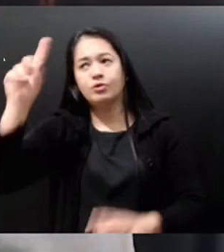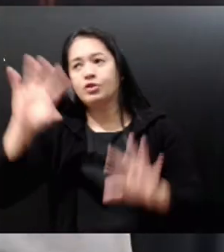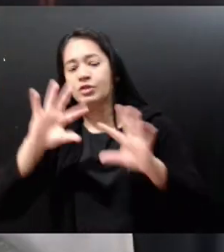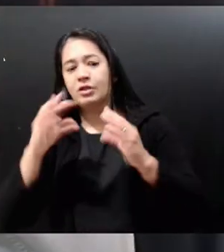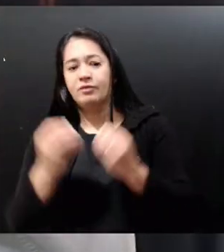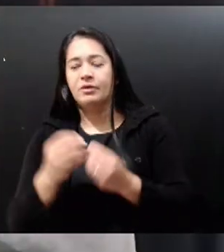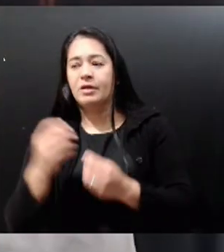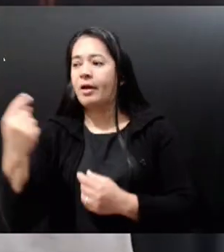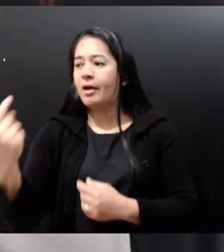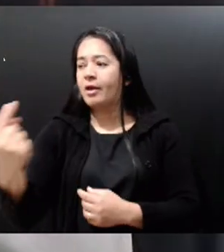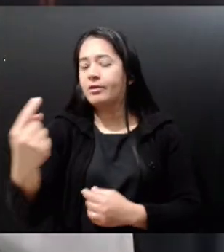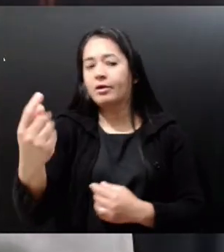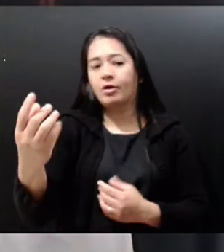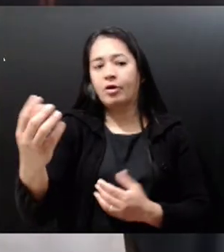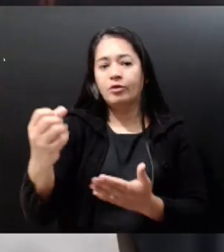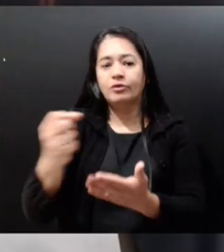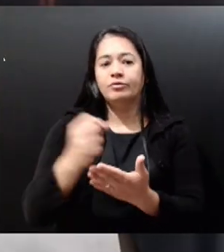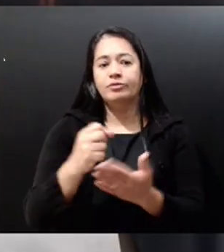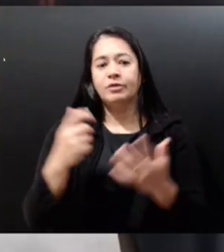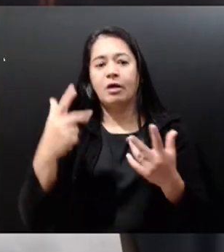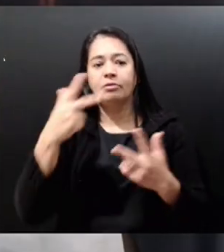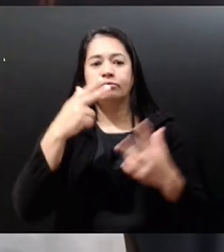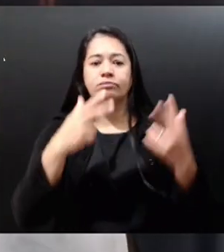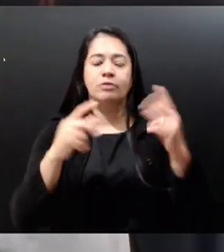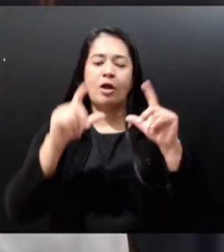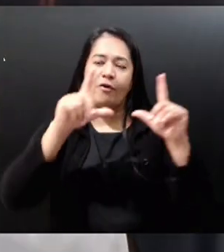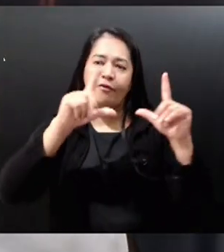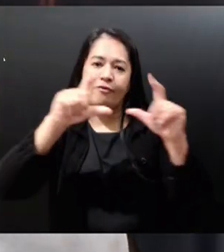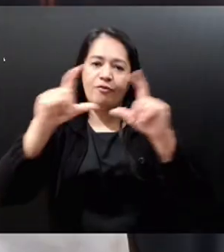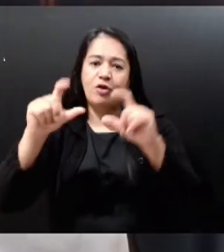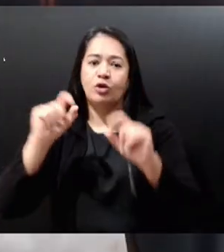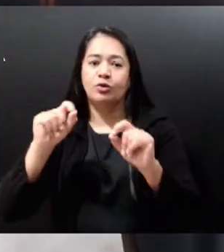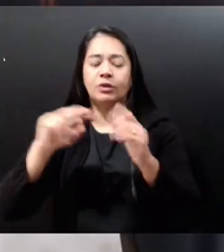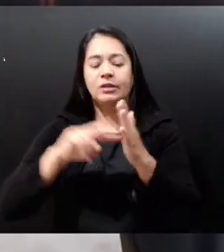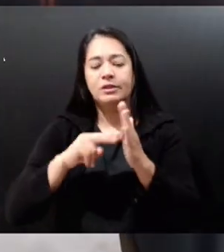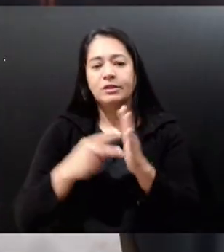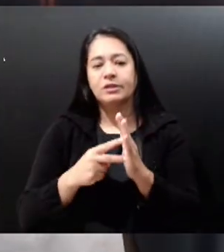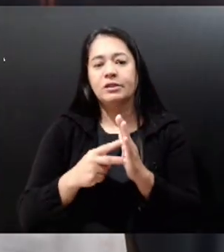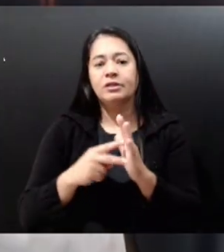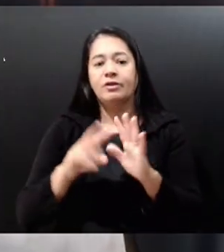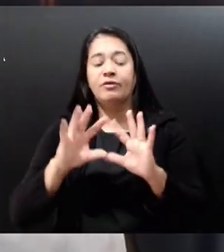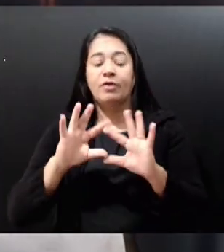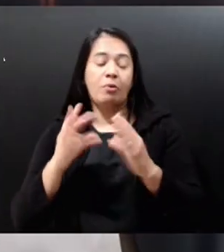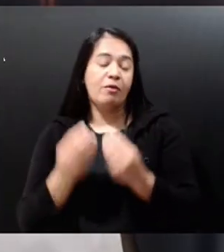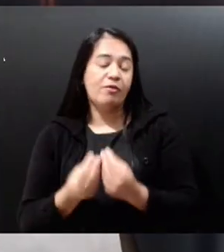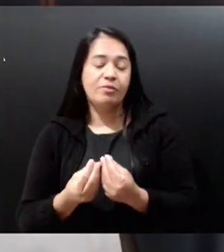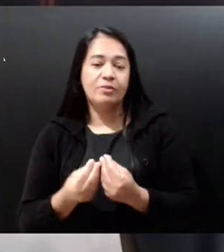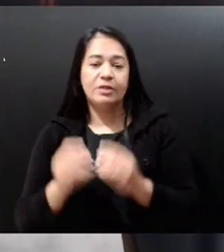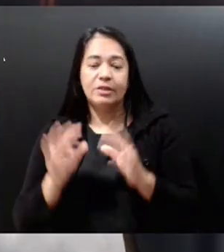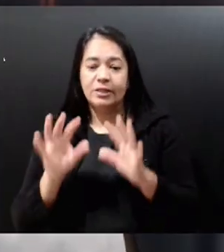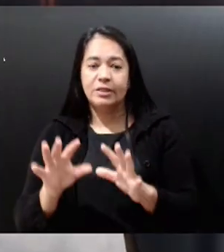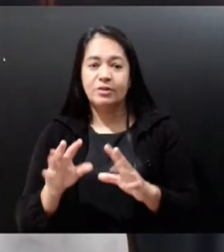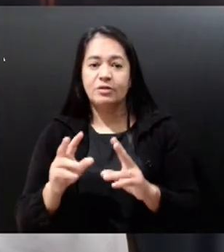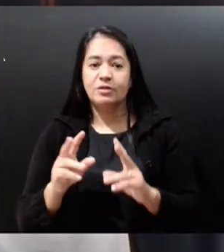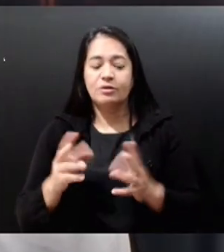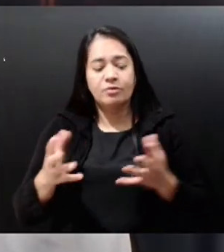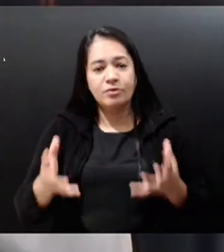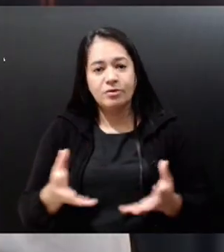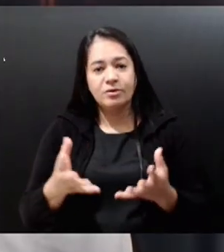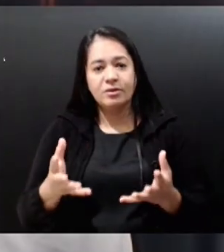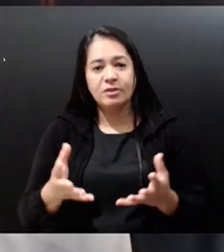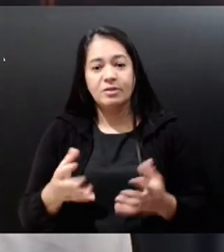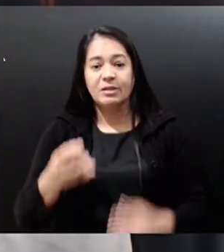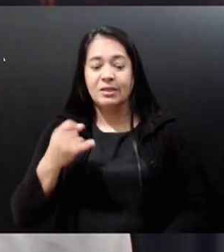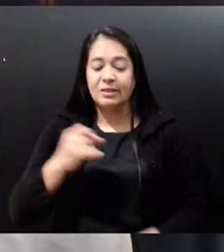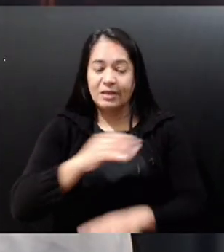o recorte, as fotos do que é ser uma família, isso ser incentivado. Olha, quando a criança vai e